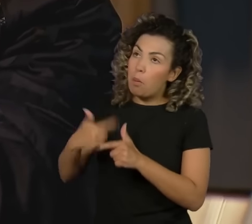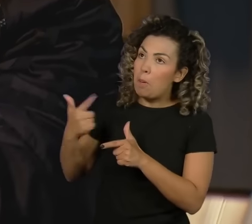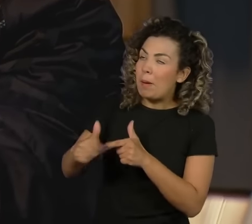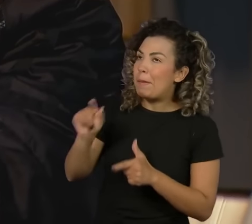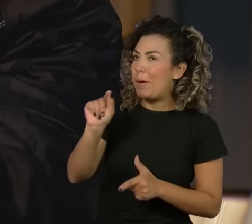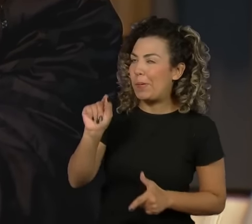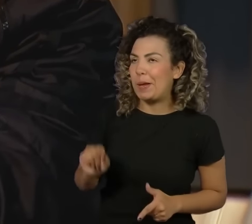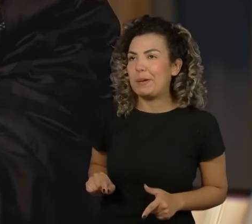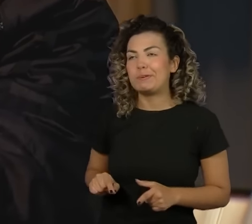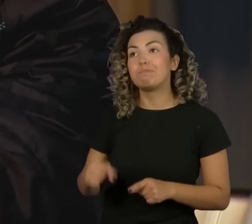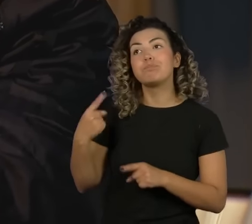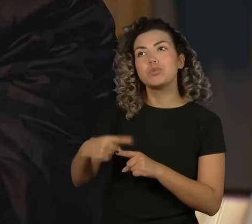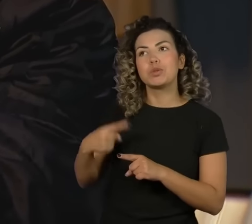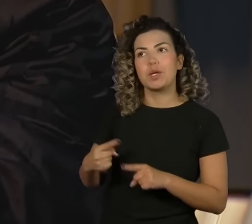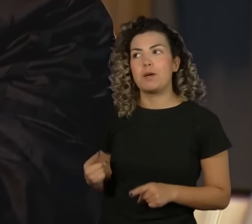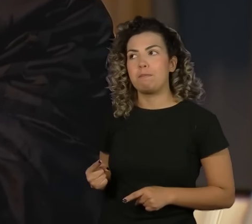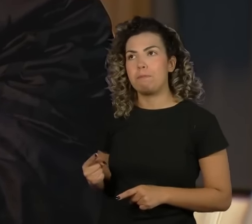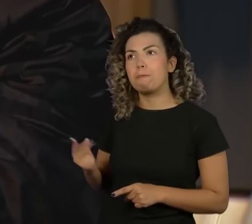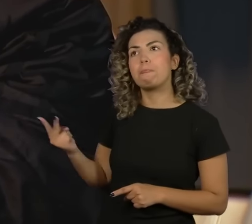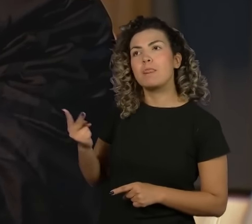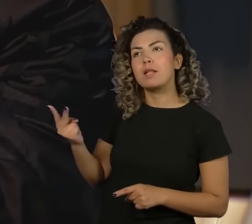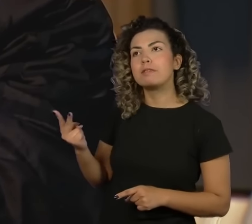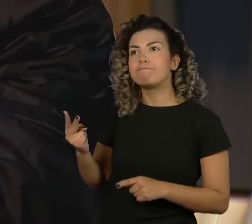estavam colocados numa posição de nicho,